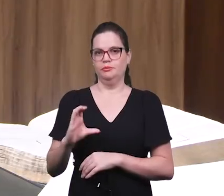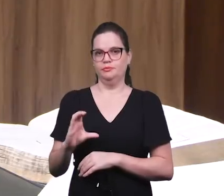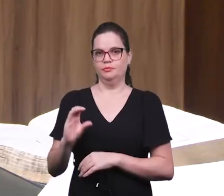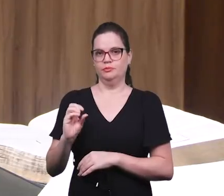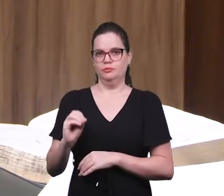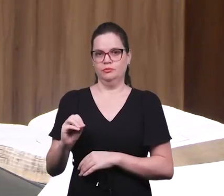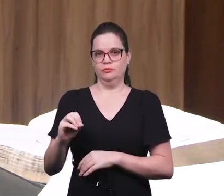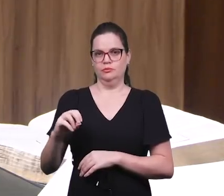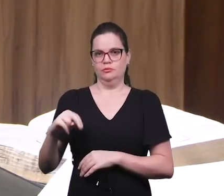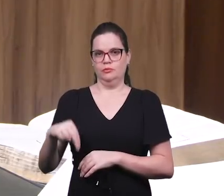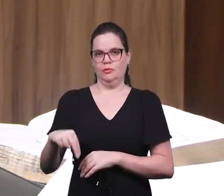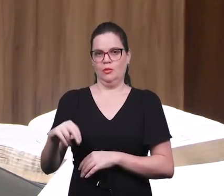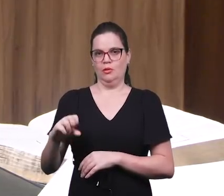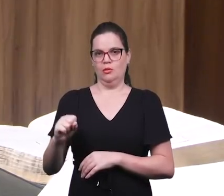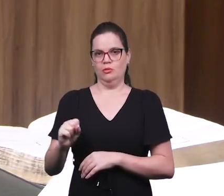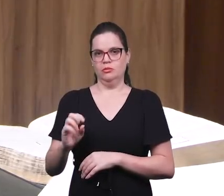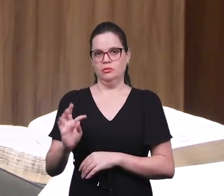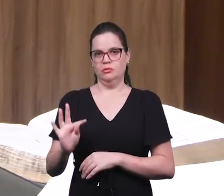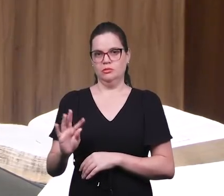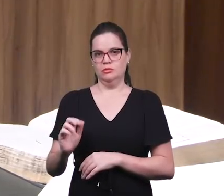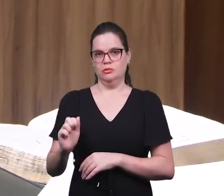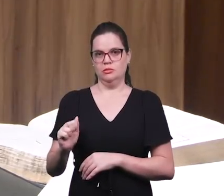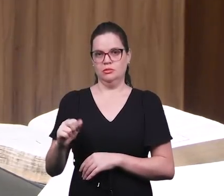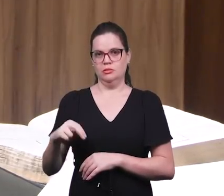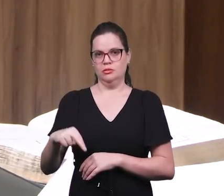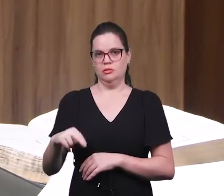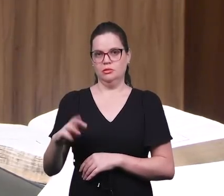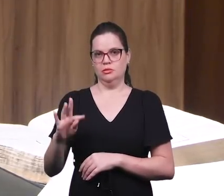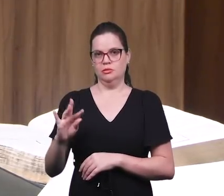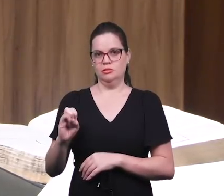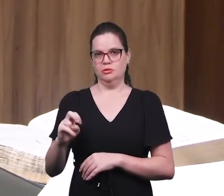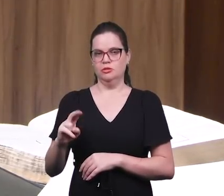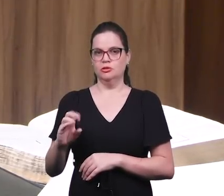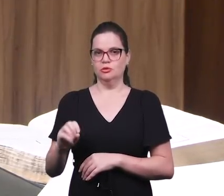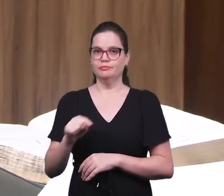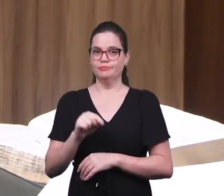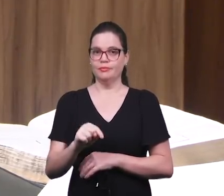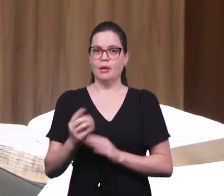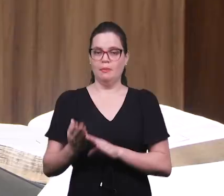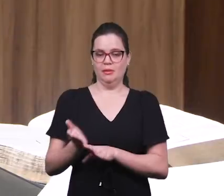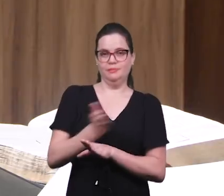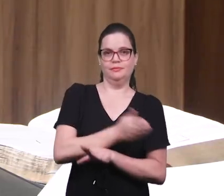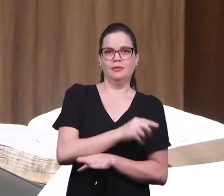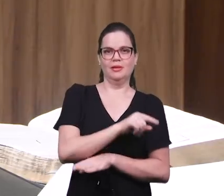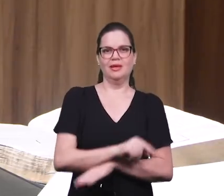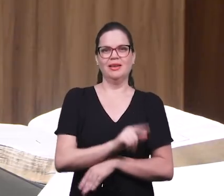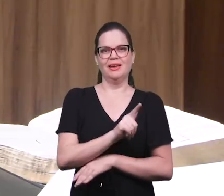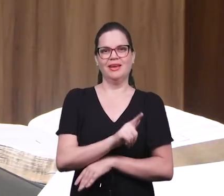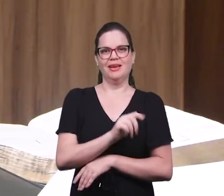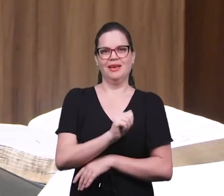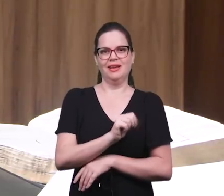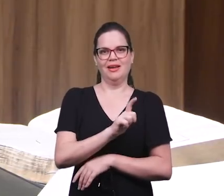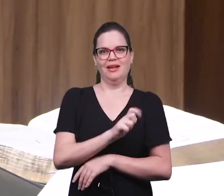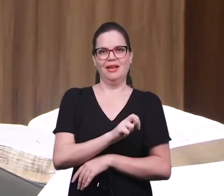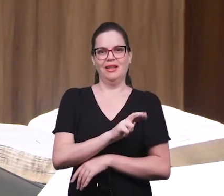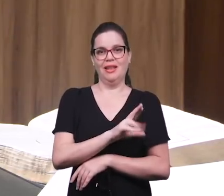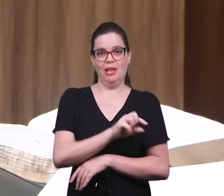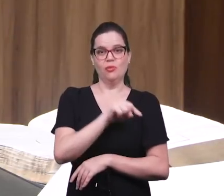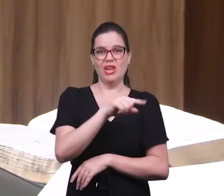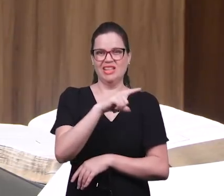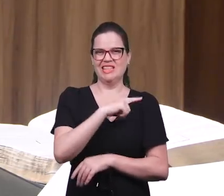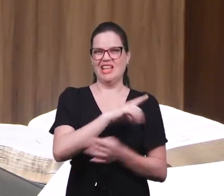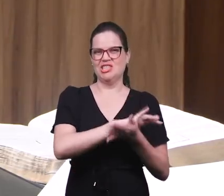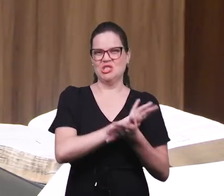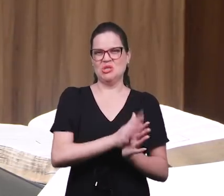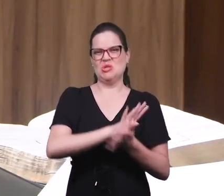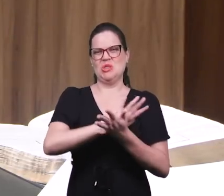então Galério, né? Foi destruindo tudo que ia pela frente, fogo, tacava fogo em tudo. Então eles tinham